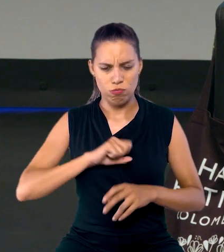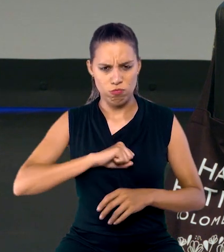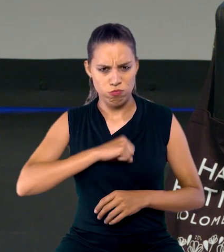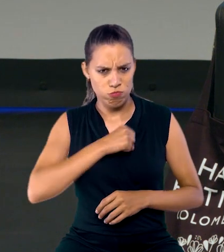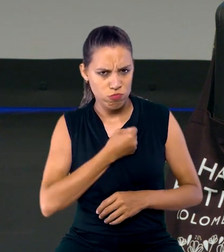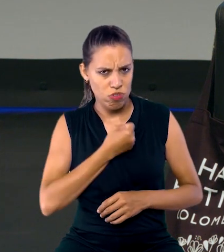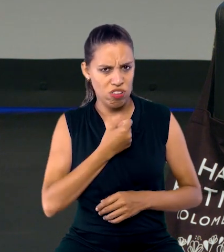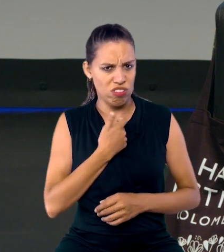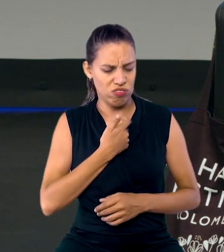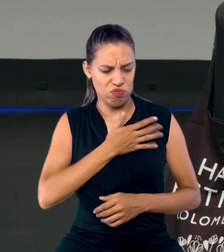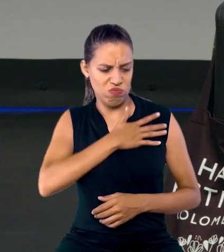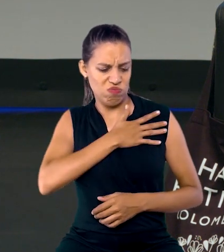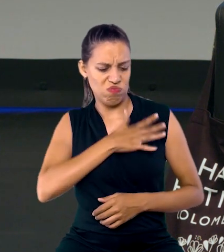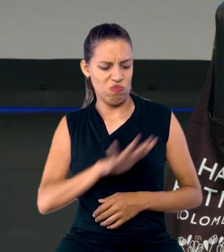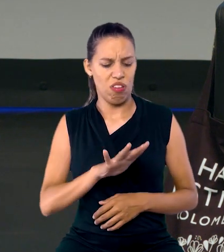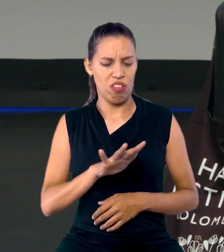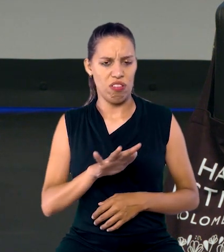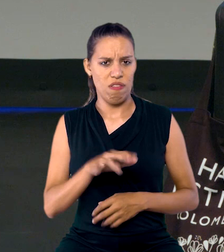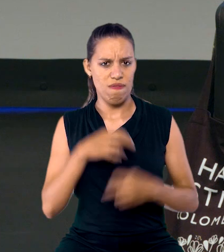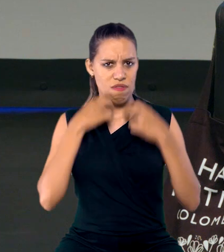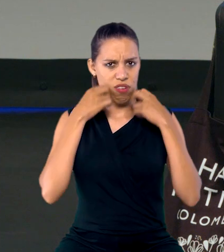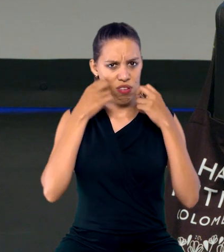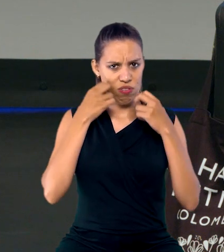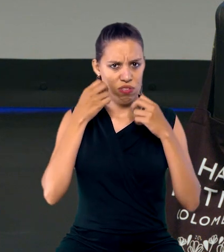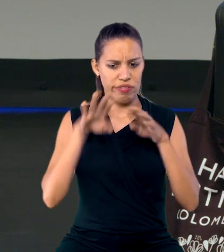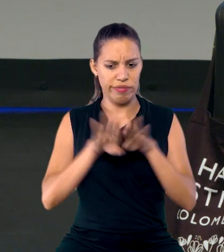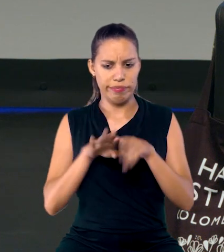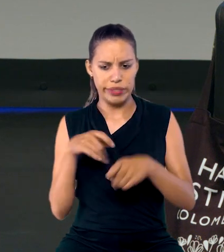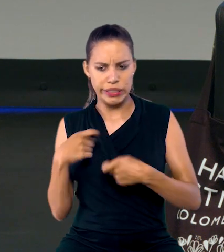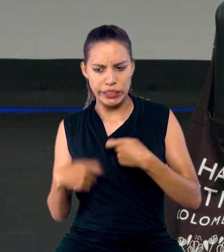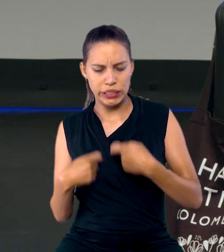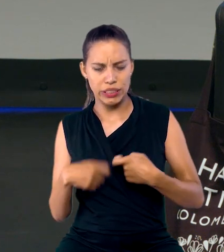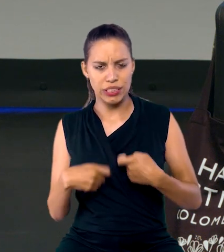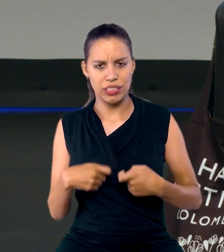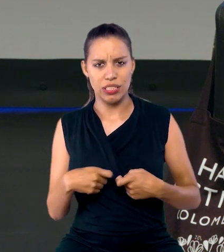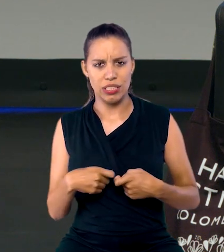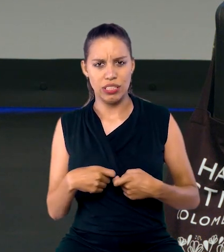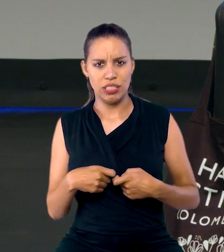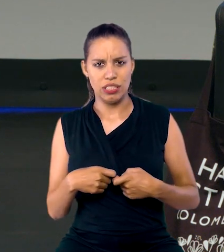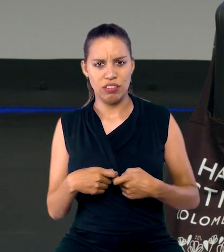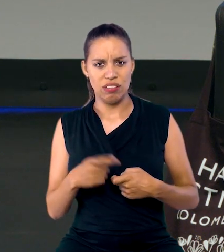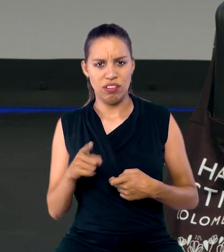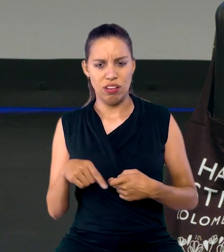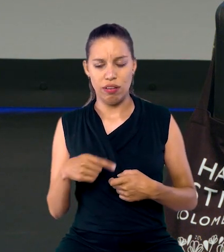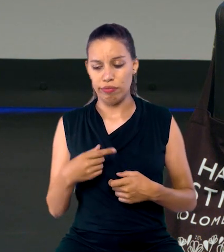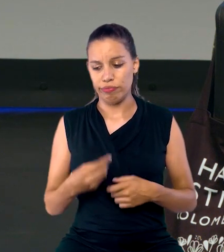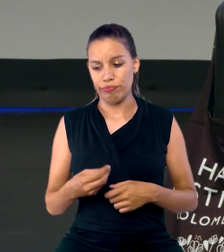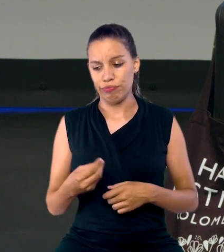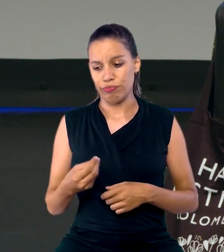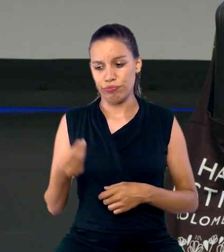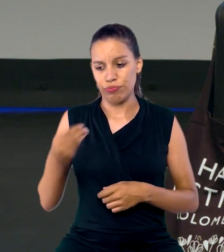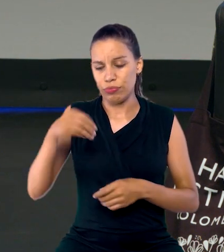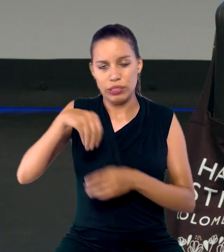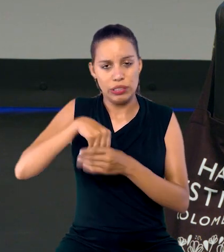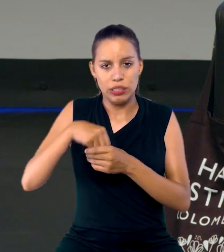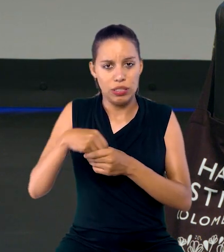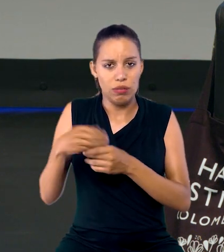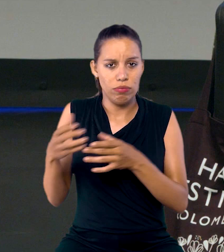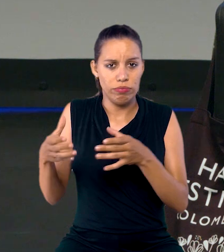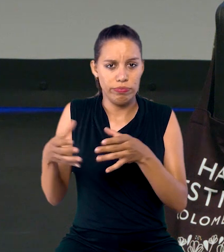relação de ódio, de inimizade, de vergonha, passa pela sexualidade também, né? Isso tudo é parte desse